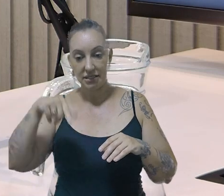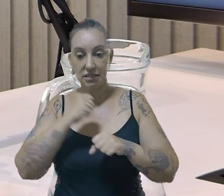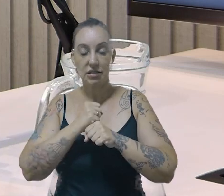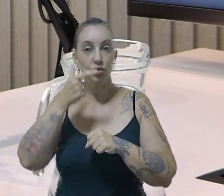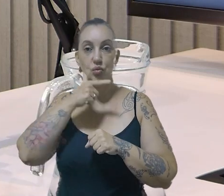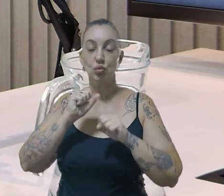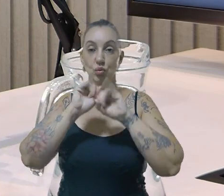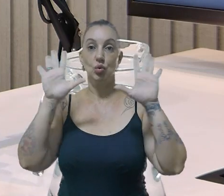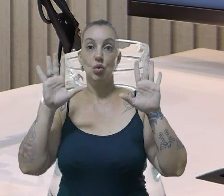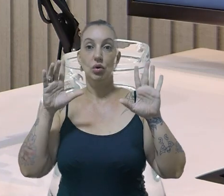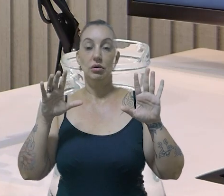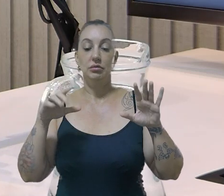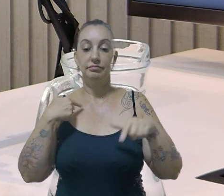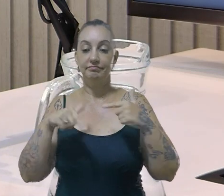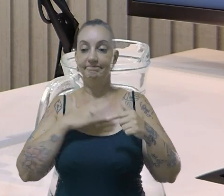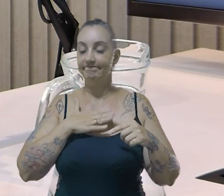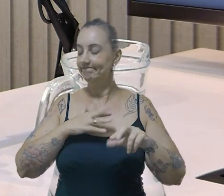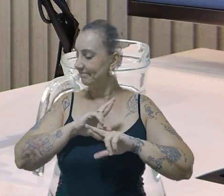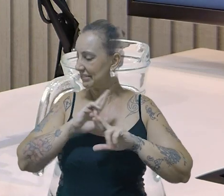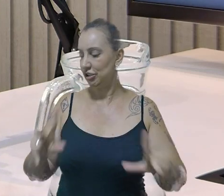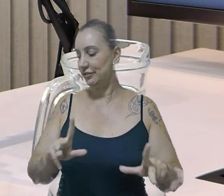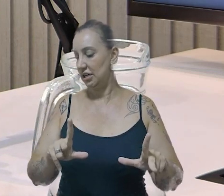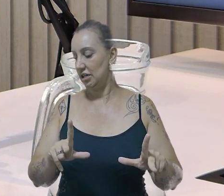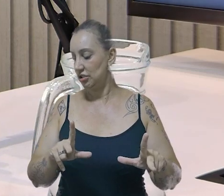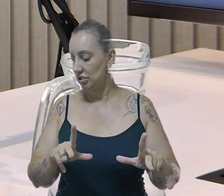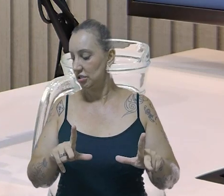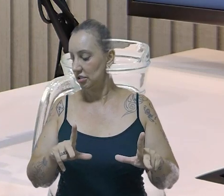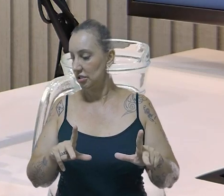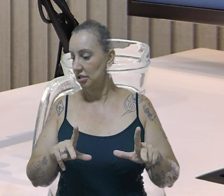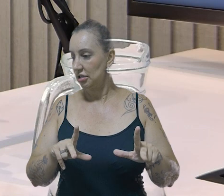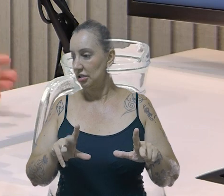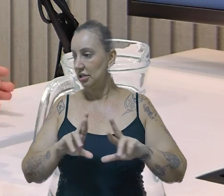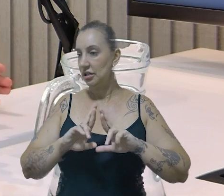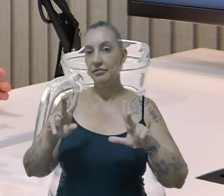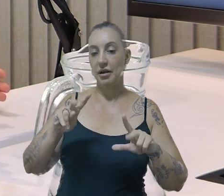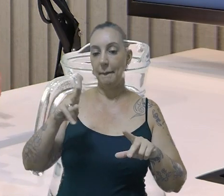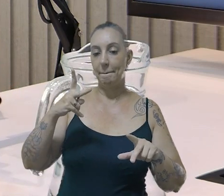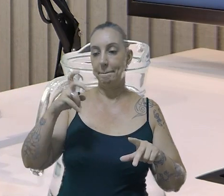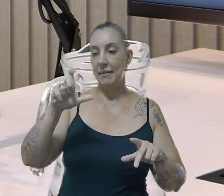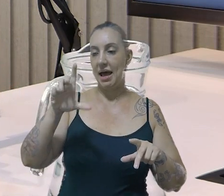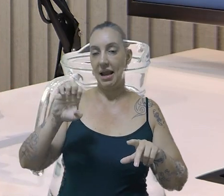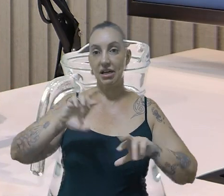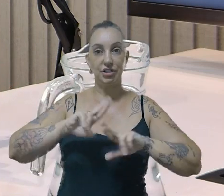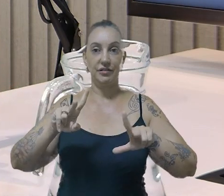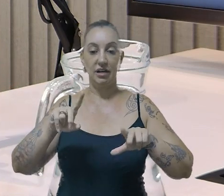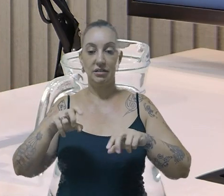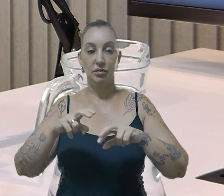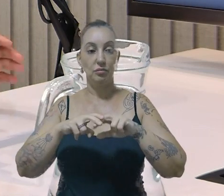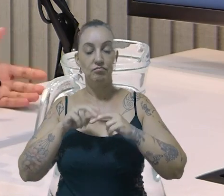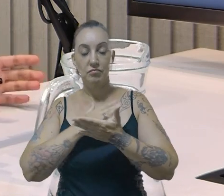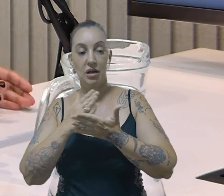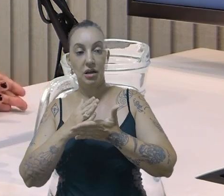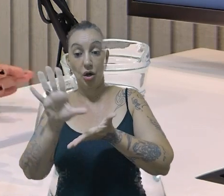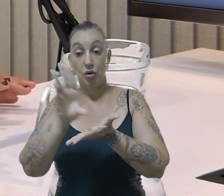como eu trabalho porque é sempre muito diferente né O avesso da pele é uma peça que veio de um livro por exemplo Uhum Então